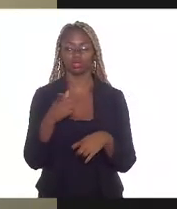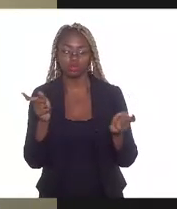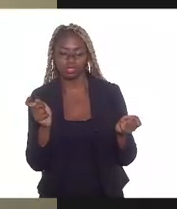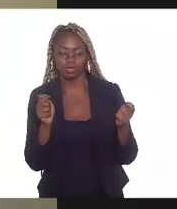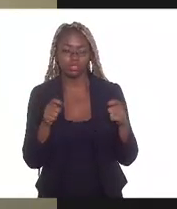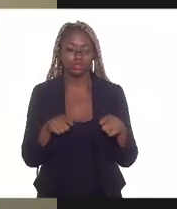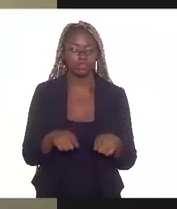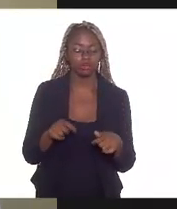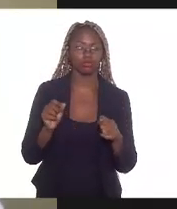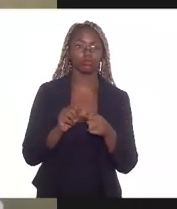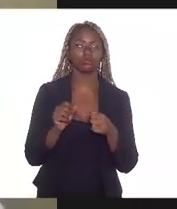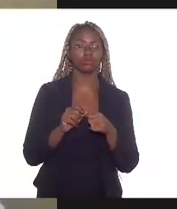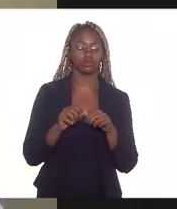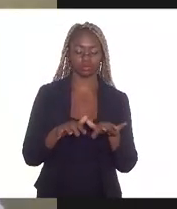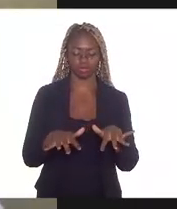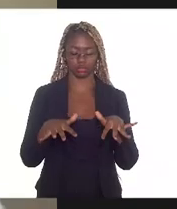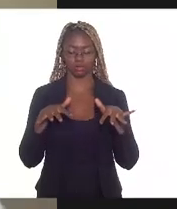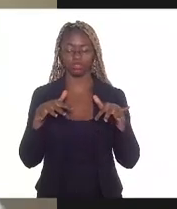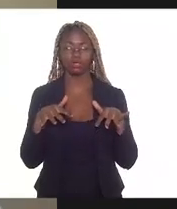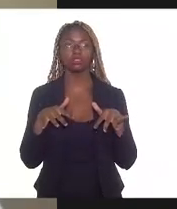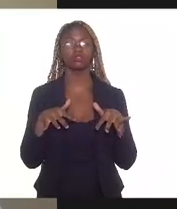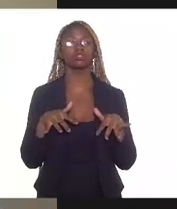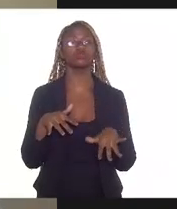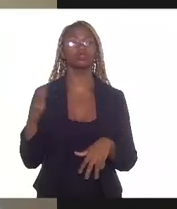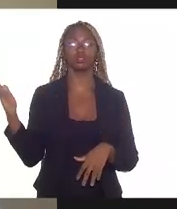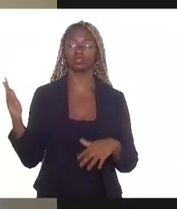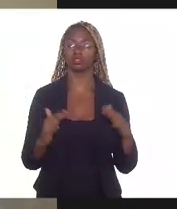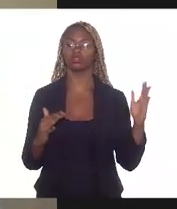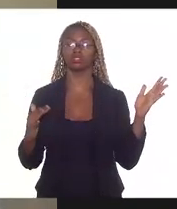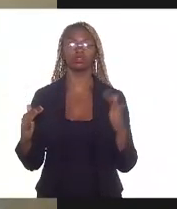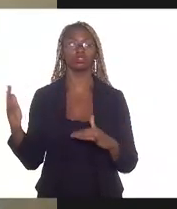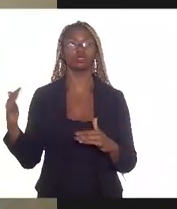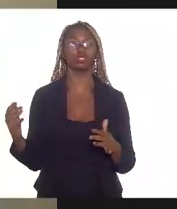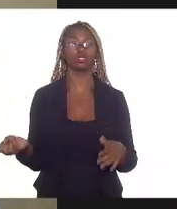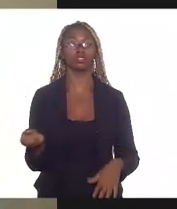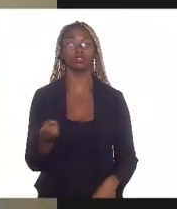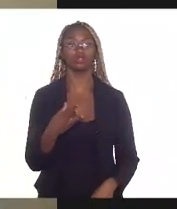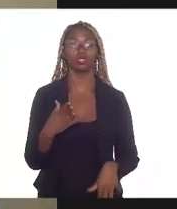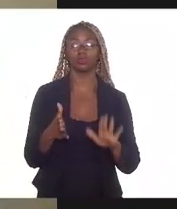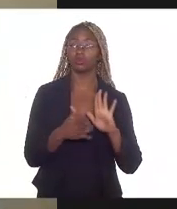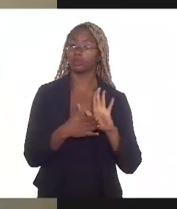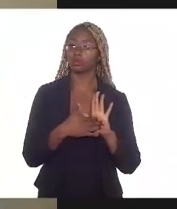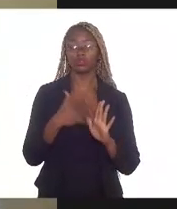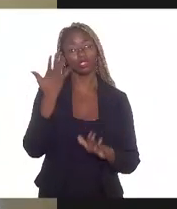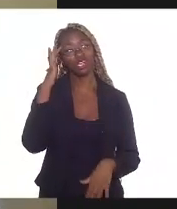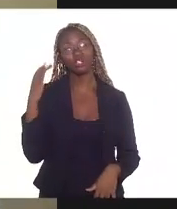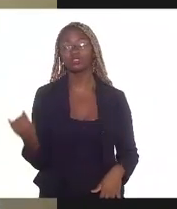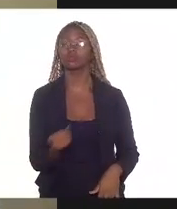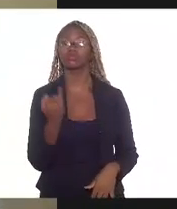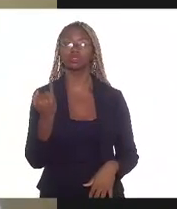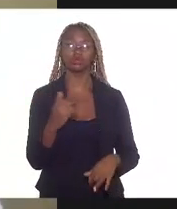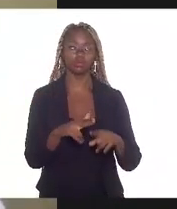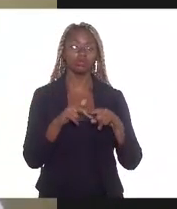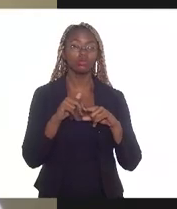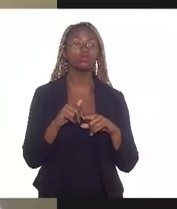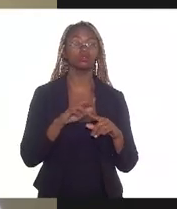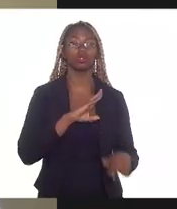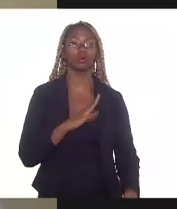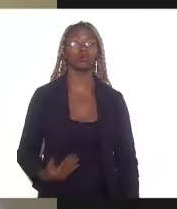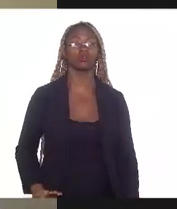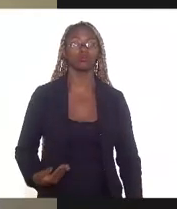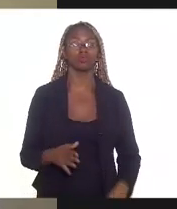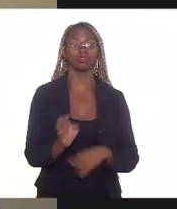a gente possa fazer a audiência e trazer novas propostas, seria importante, até porque o governo do Estado tem aí